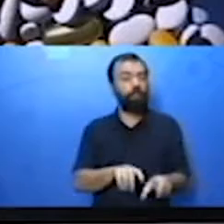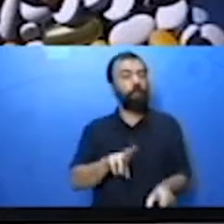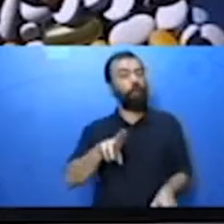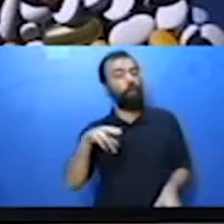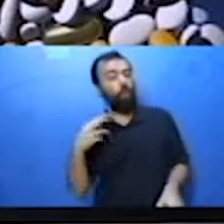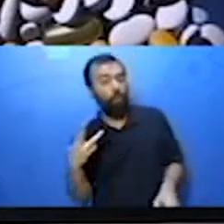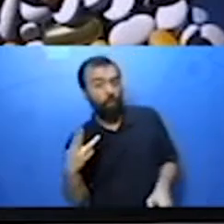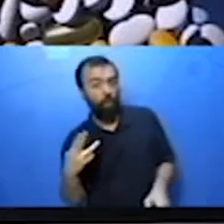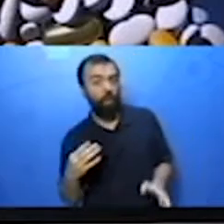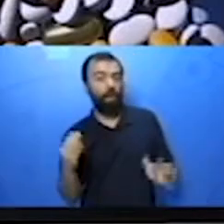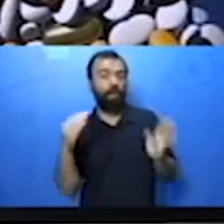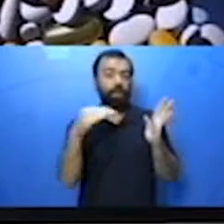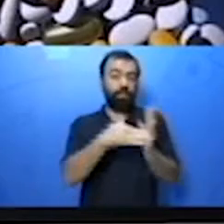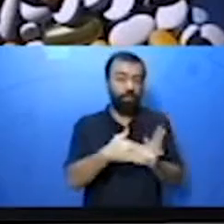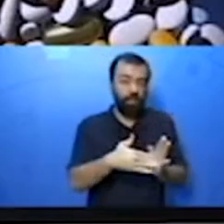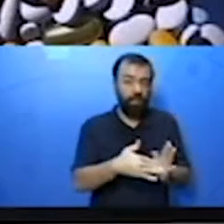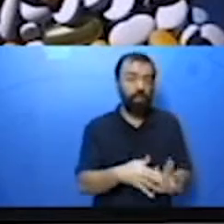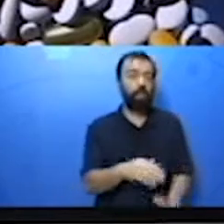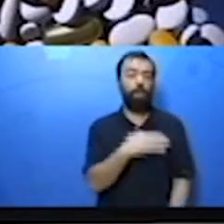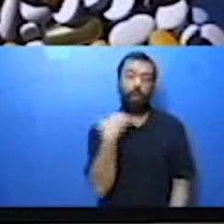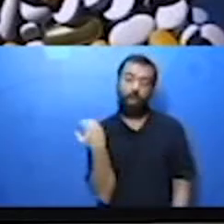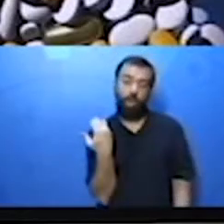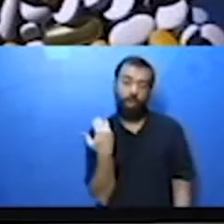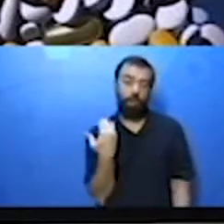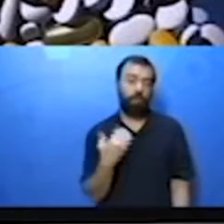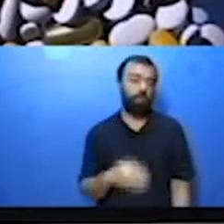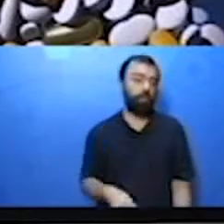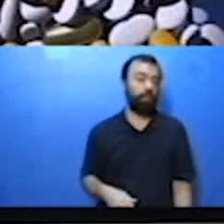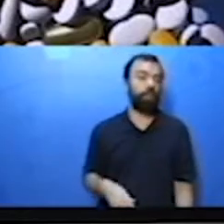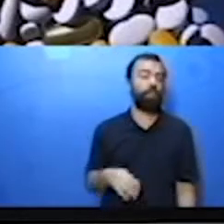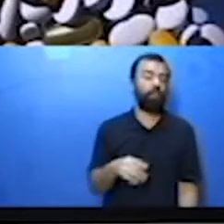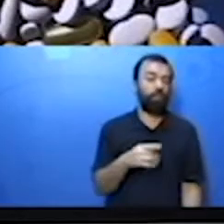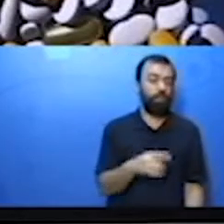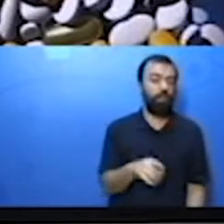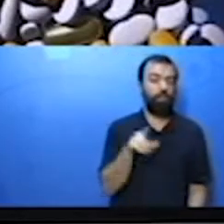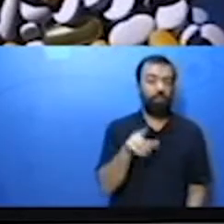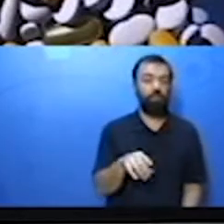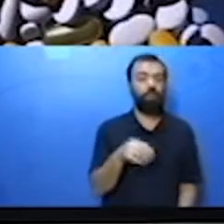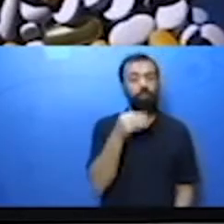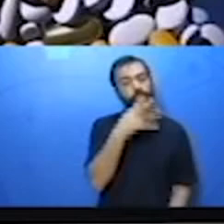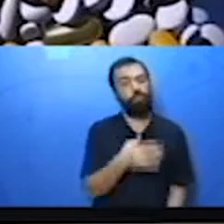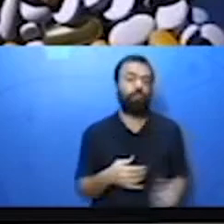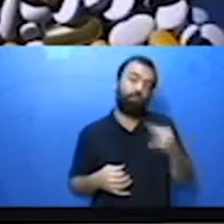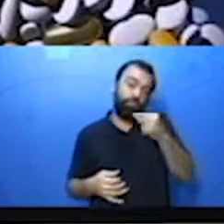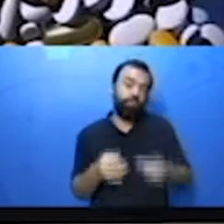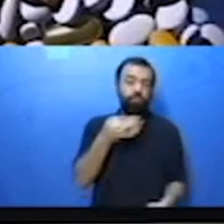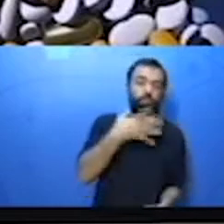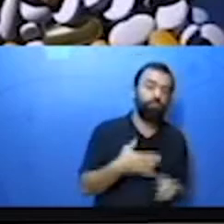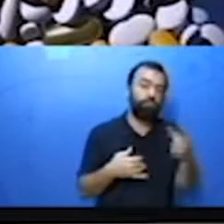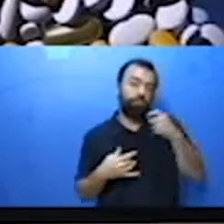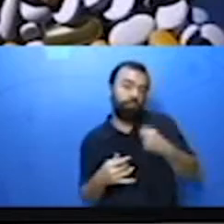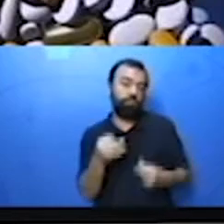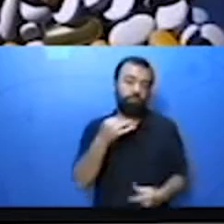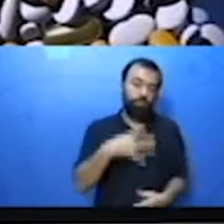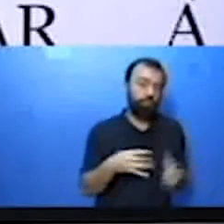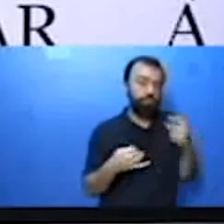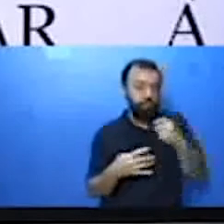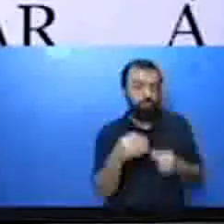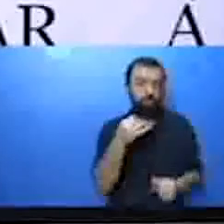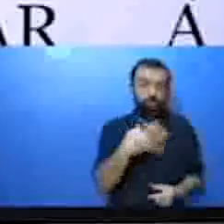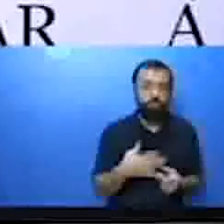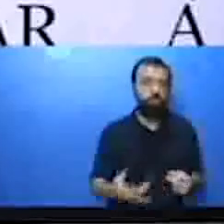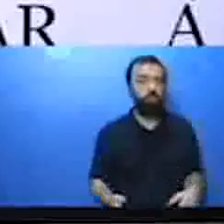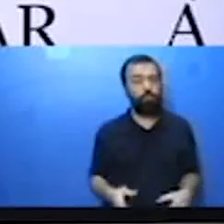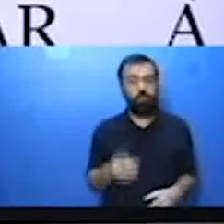Tô com uma gripe, eu tomo um remédio, não, ainda não passou, eu tomo outro, não, ainda não passou, tô com febre, tomo um para febre, né? Não dá o tempo para o